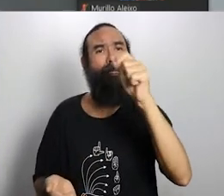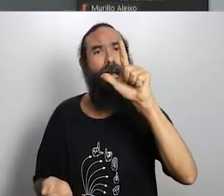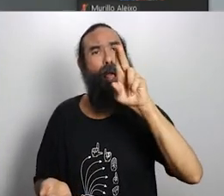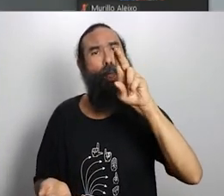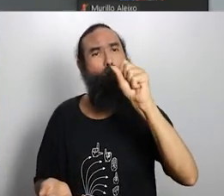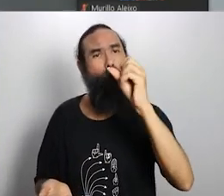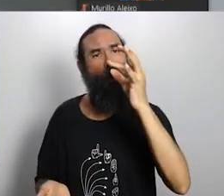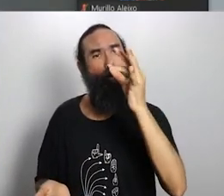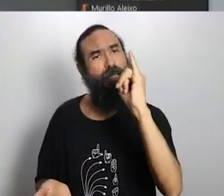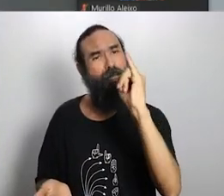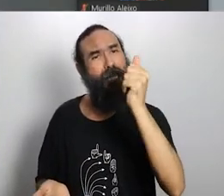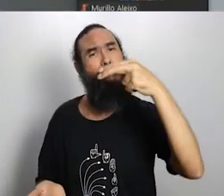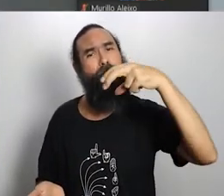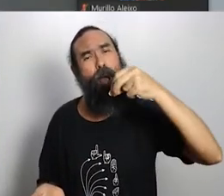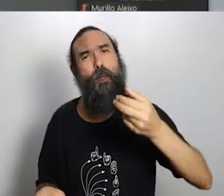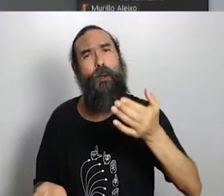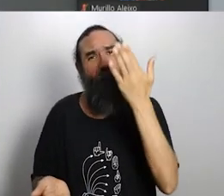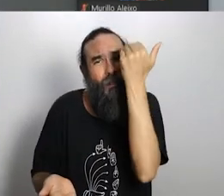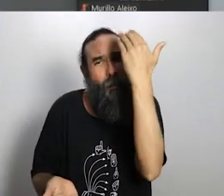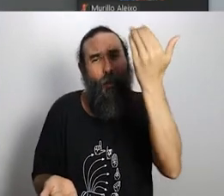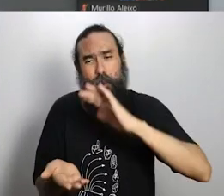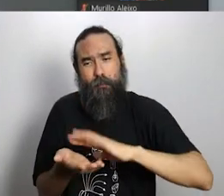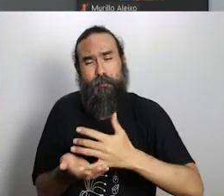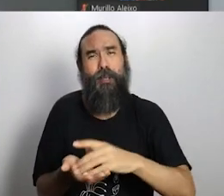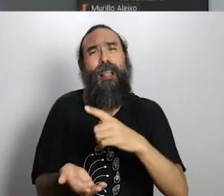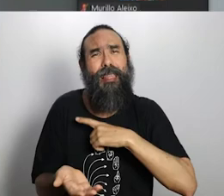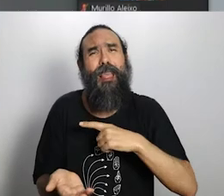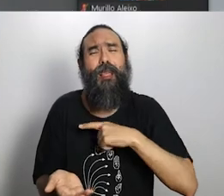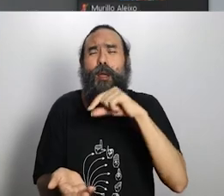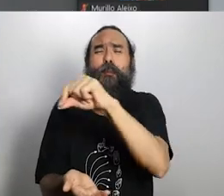um reconhecimento e vai viver a sua arte, né?